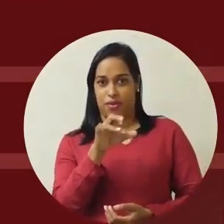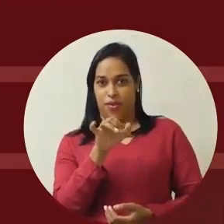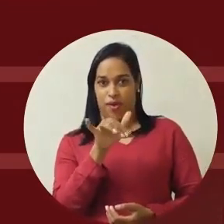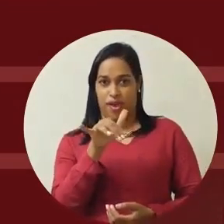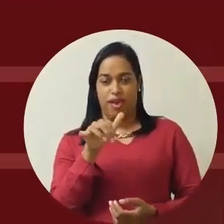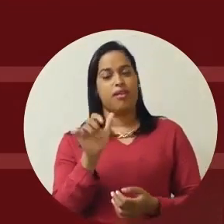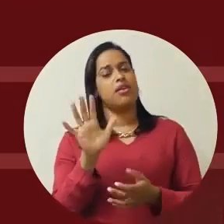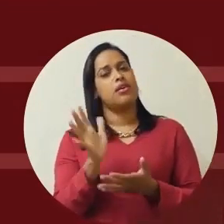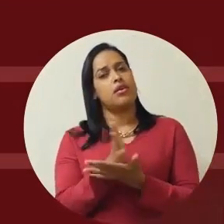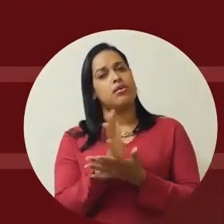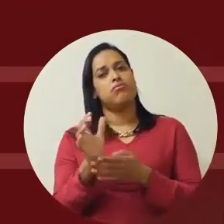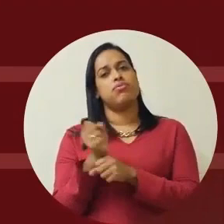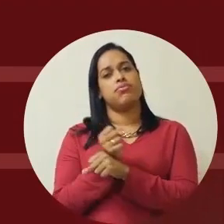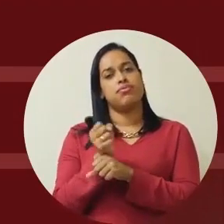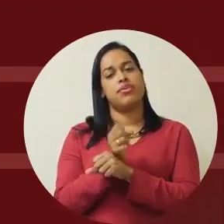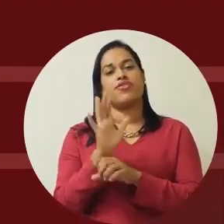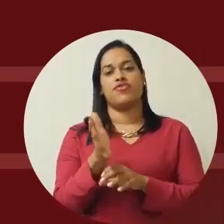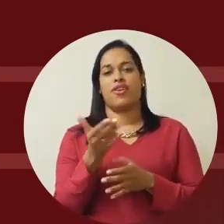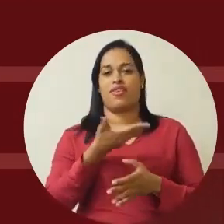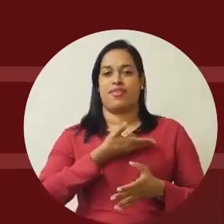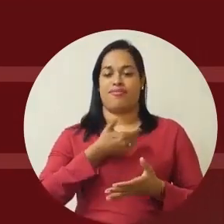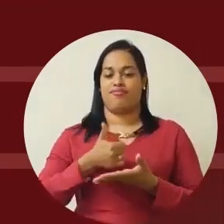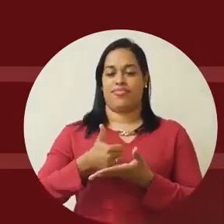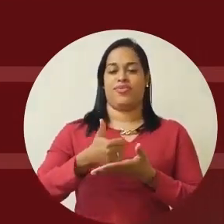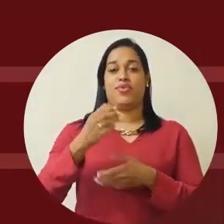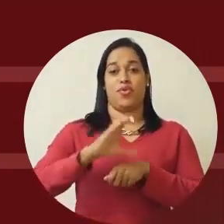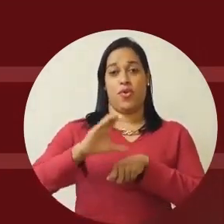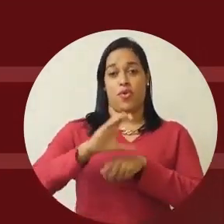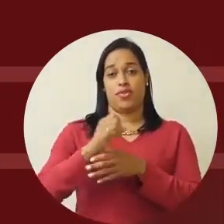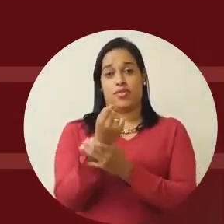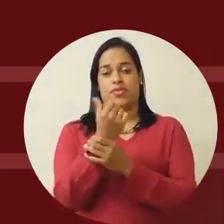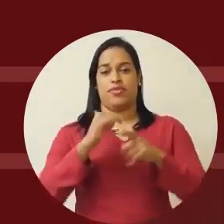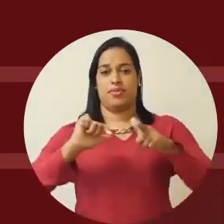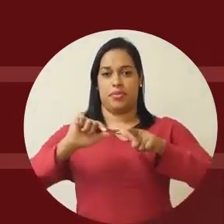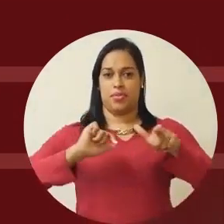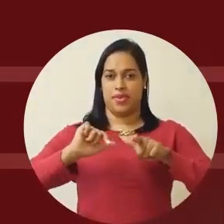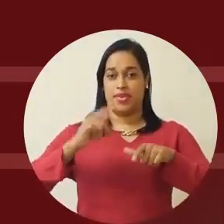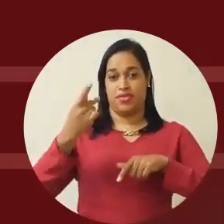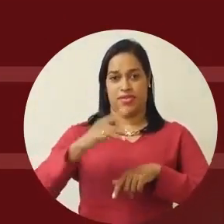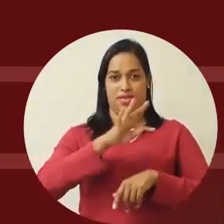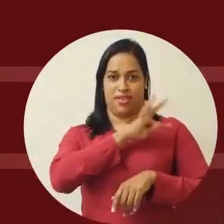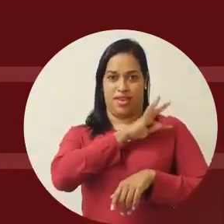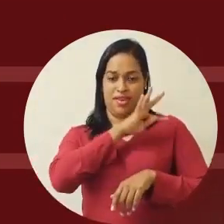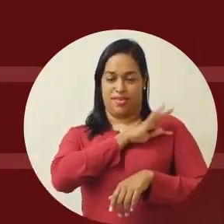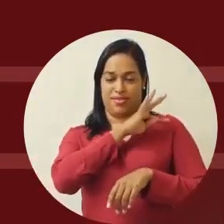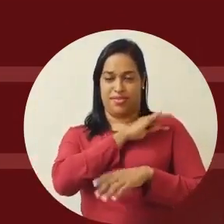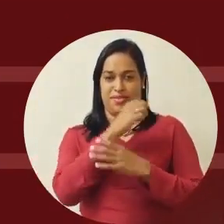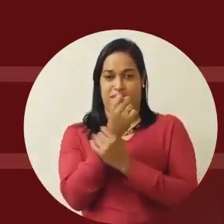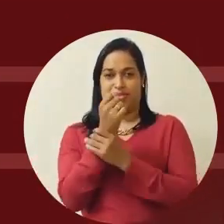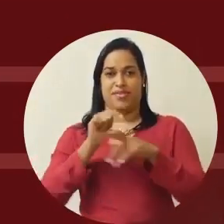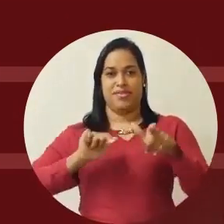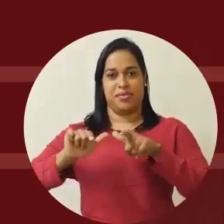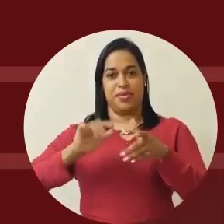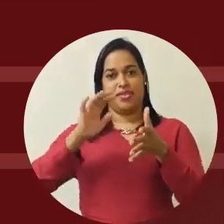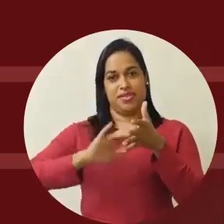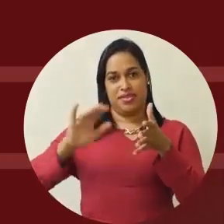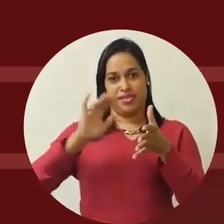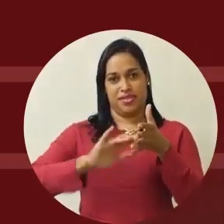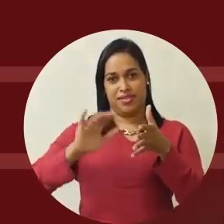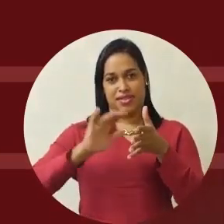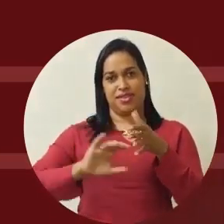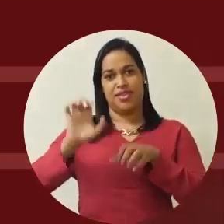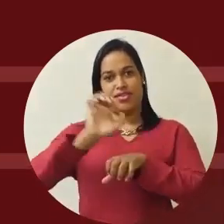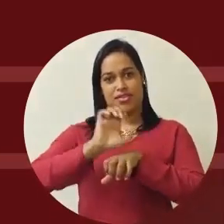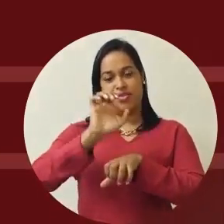há alguns anos eu já colaboro com o curso de segurança do trabalho, curso de técnico de segurança do trabalho, da Secretaria